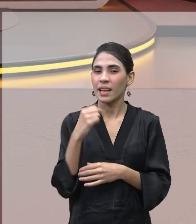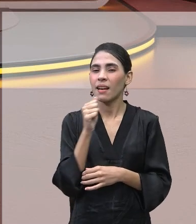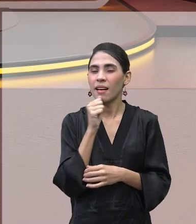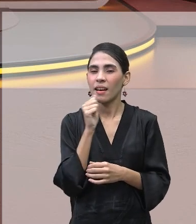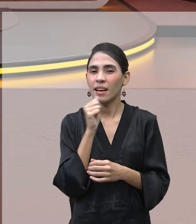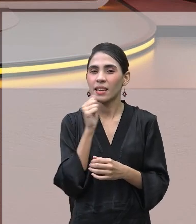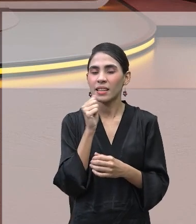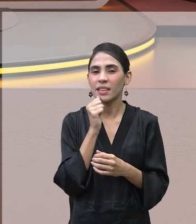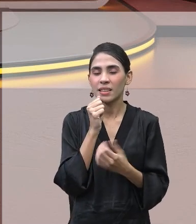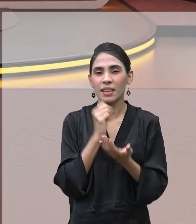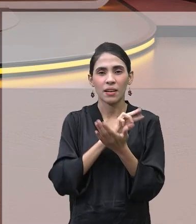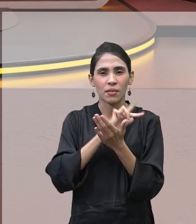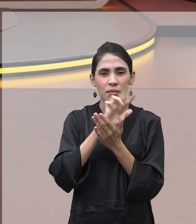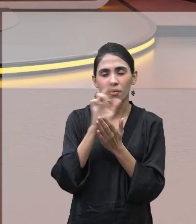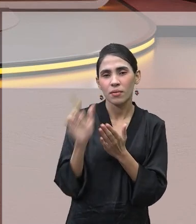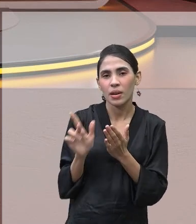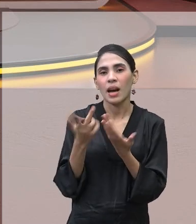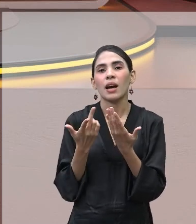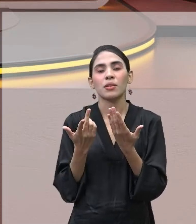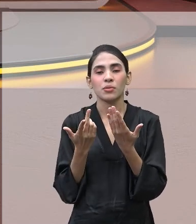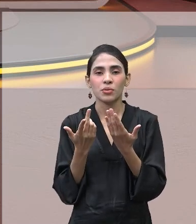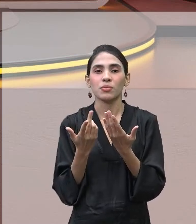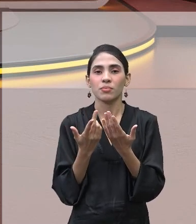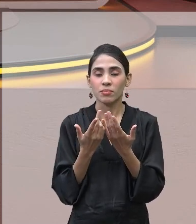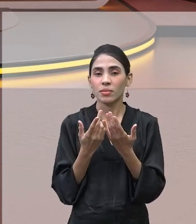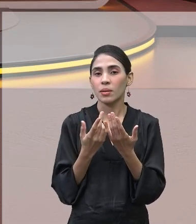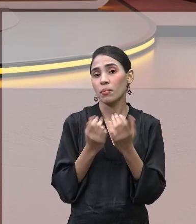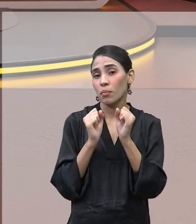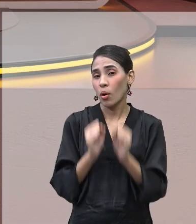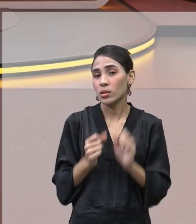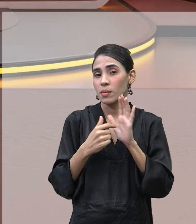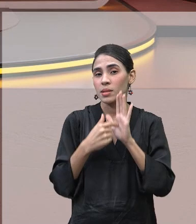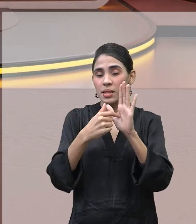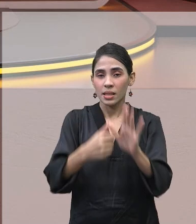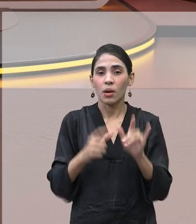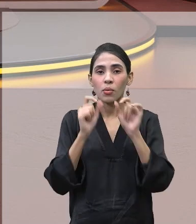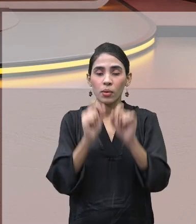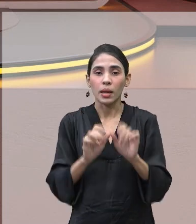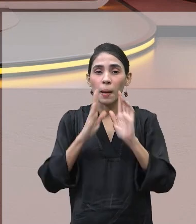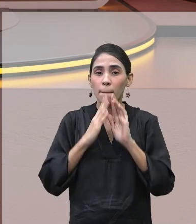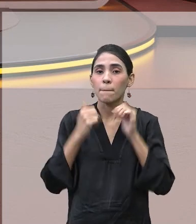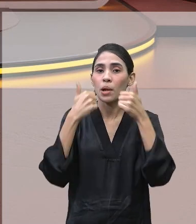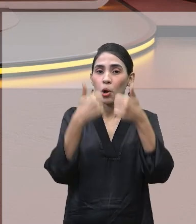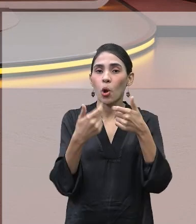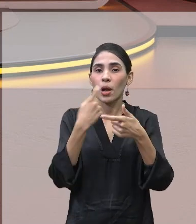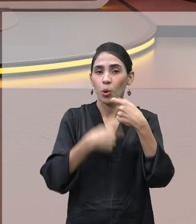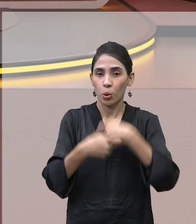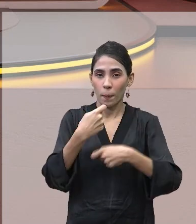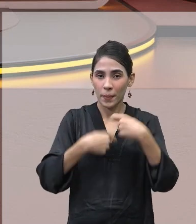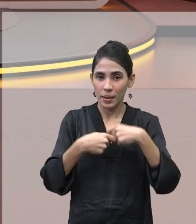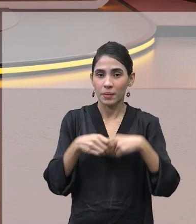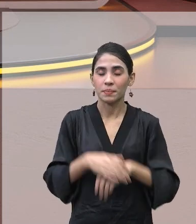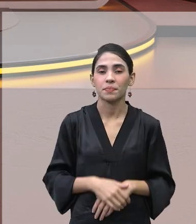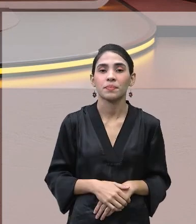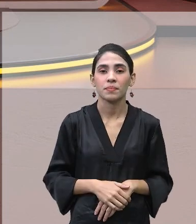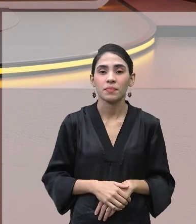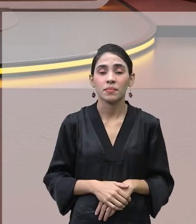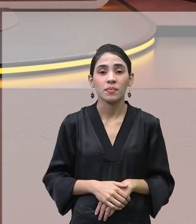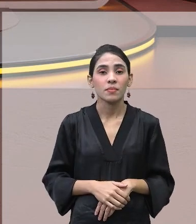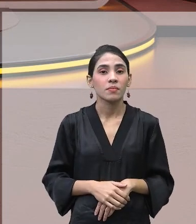que poderão representar em algum momento grandes benefícios econômicos. O que